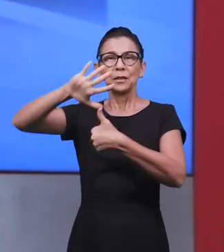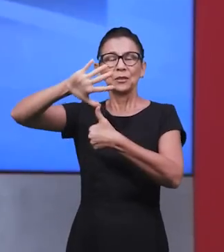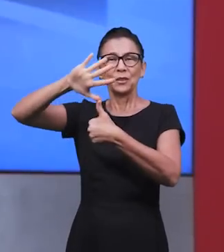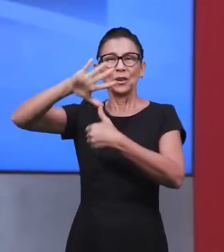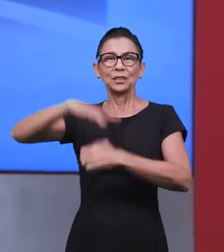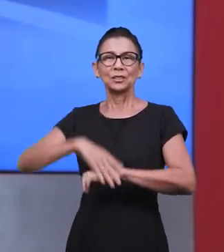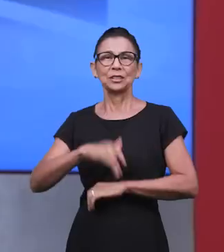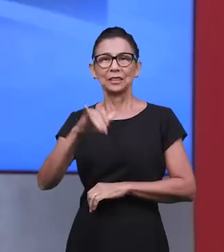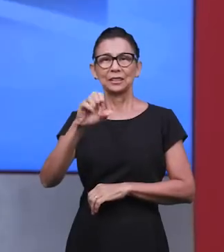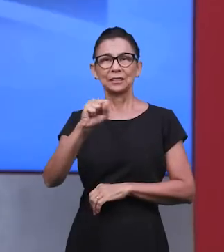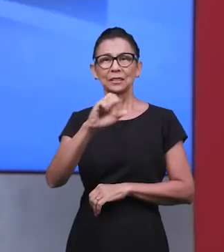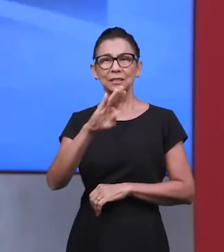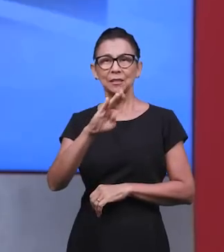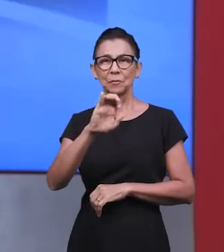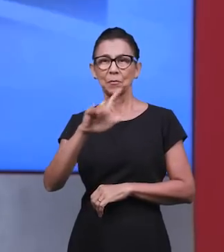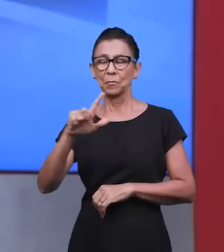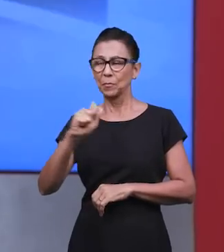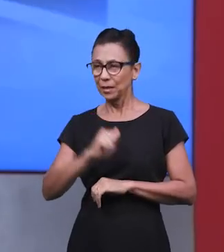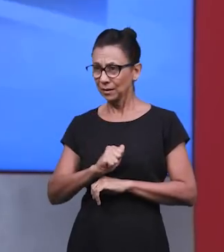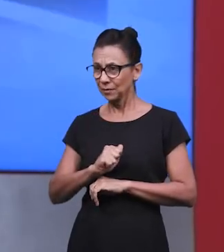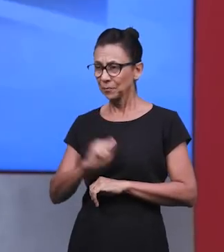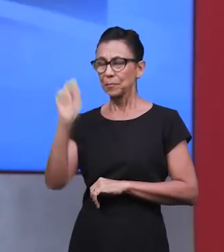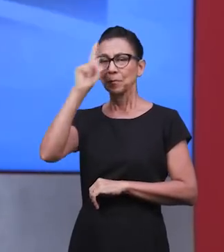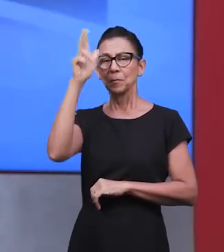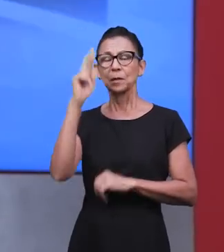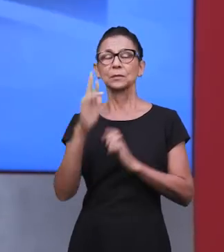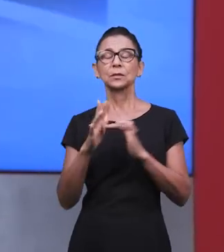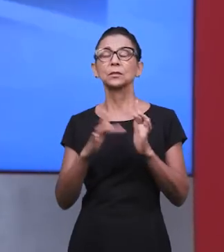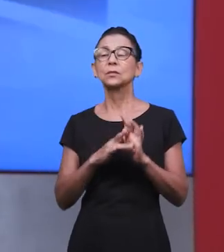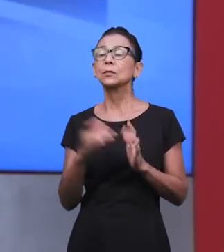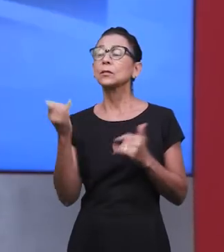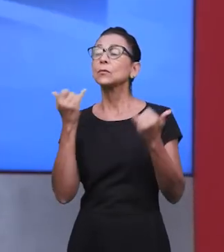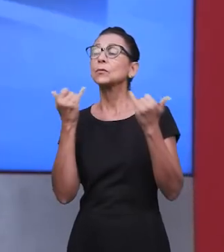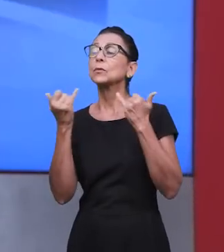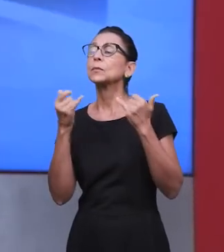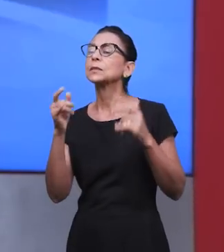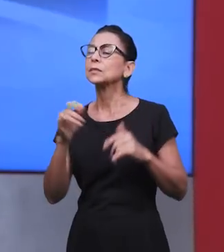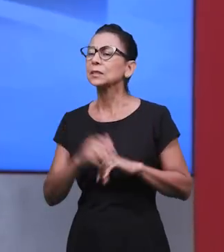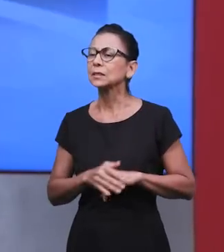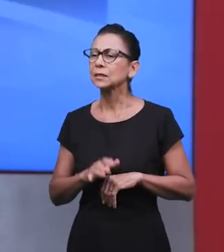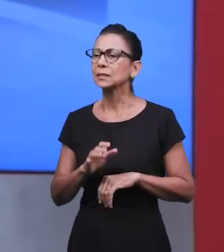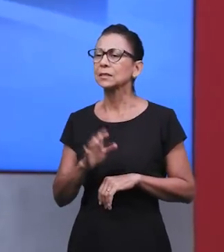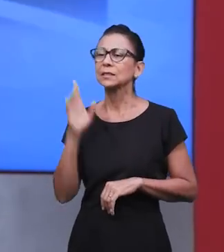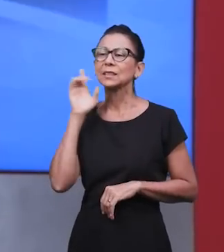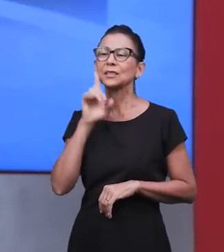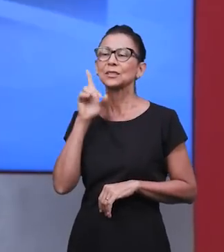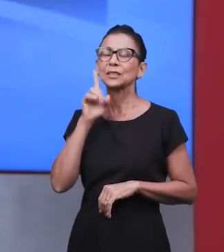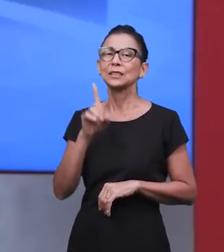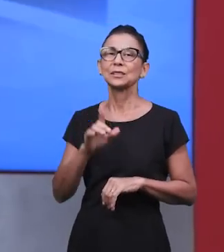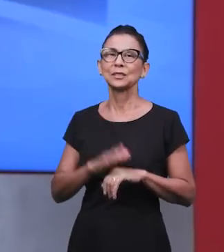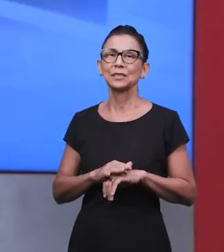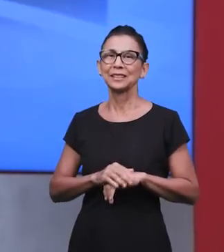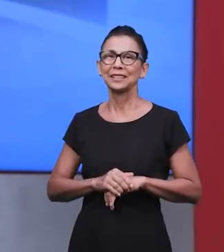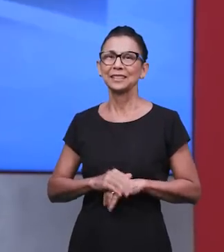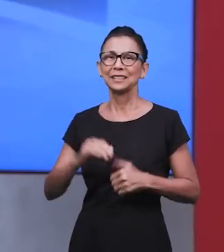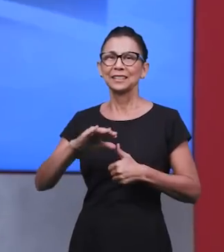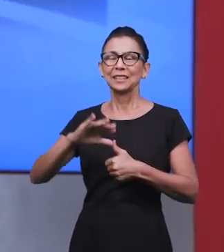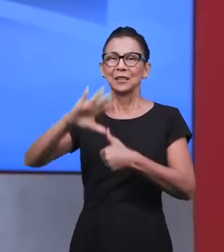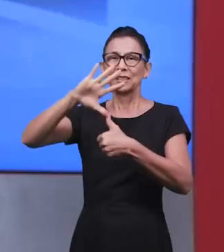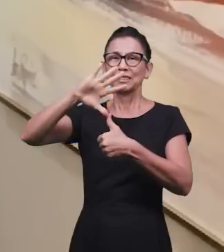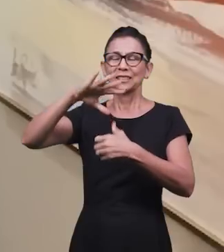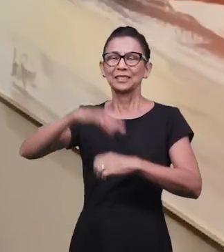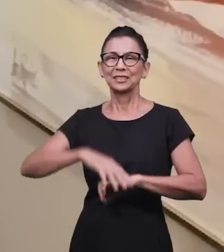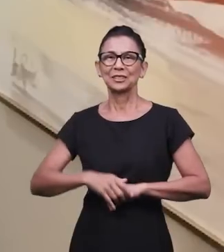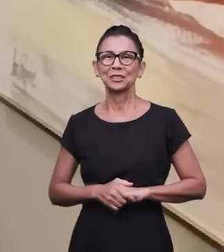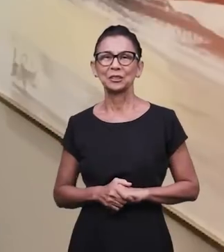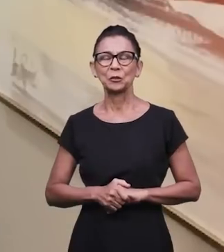irmã Isabela Peuta. Isabela, a paz do Senhor Jesus, conta pra gente as informações dos Estados Unidos e América do Norte. É com você,